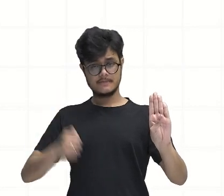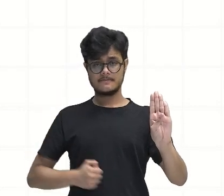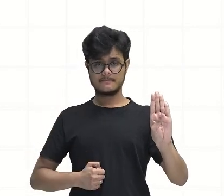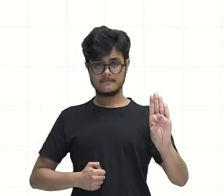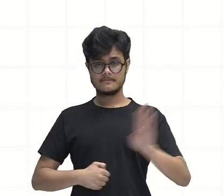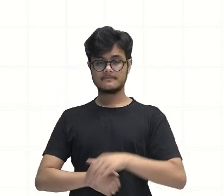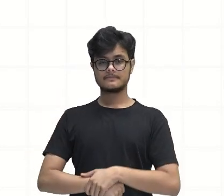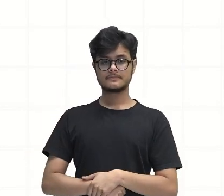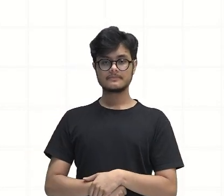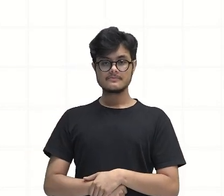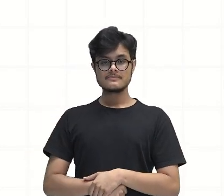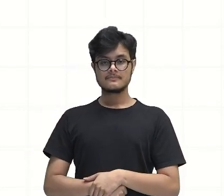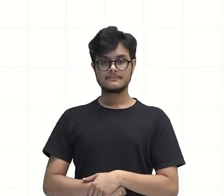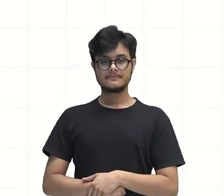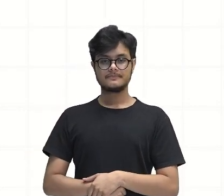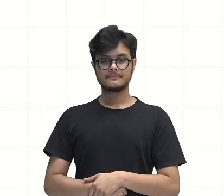3.